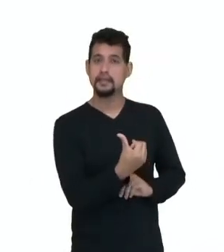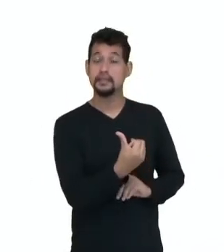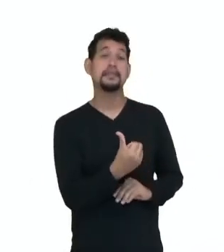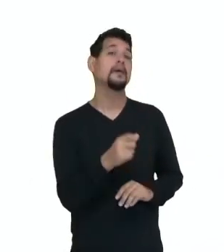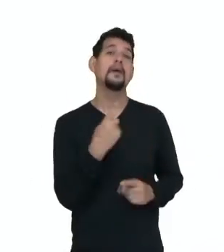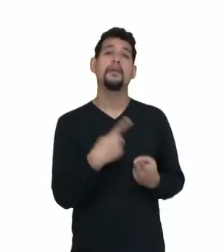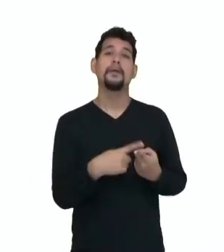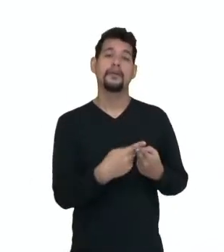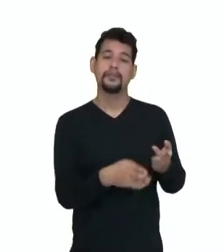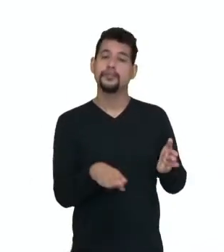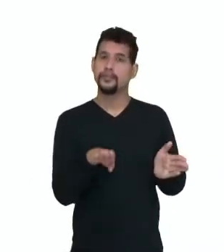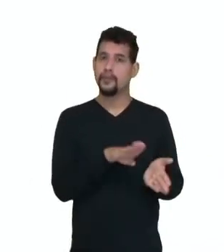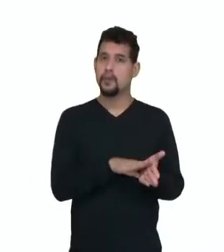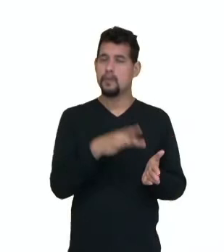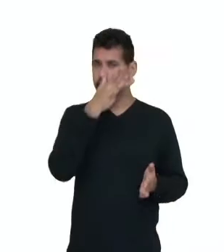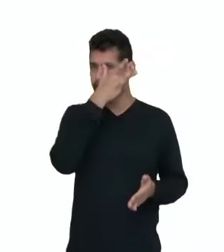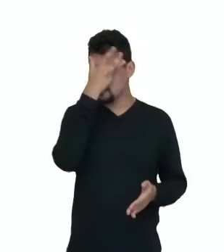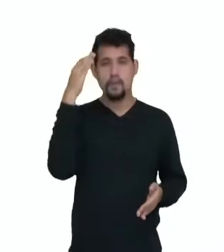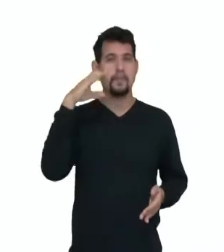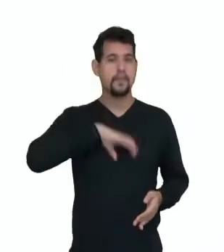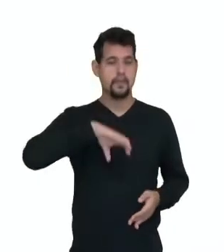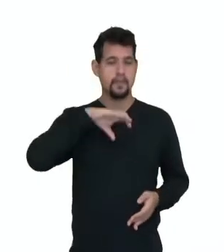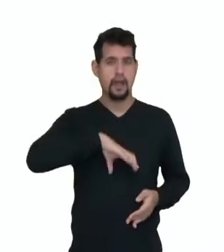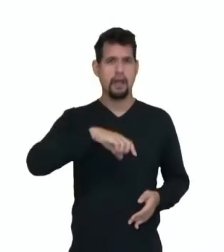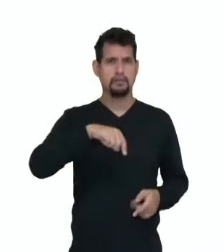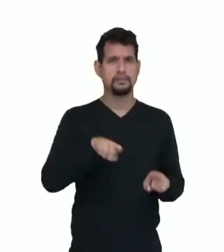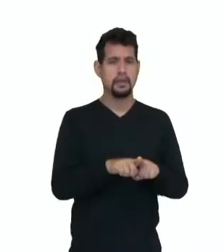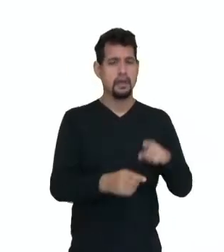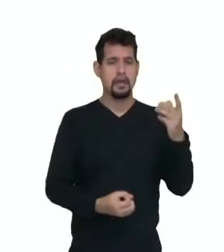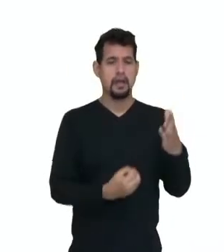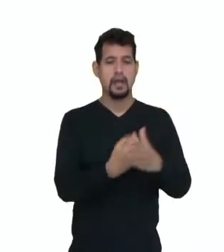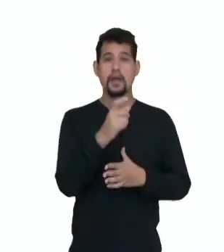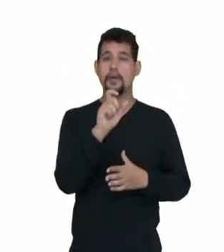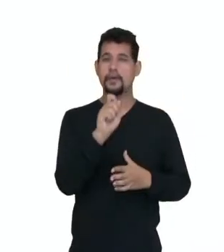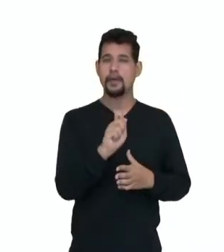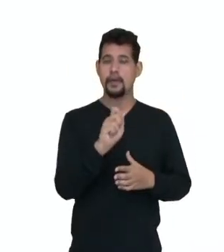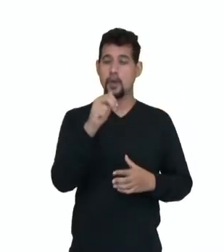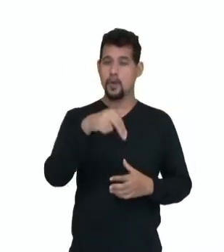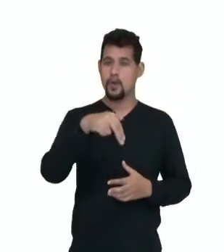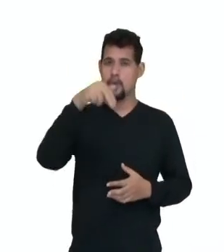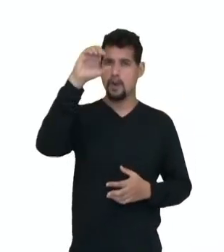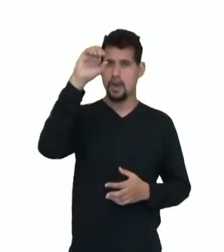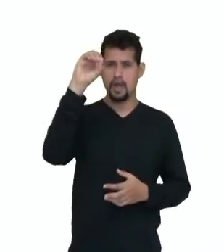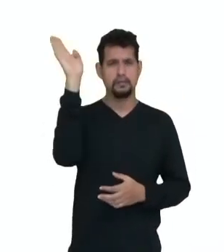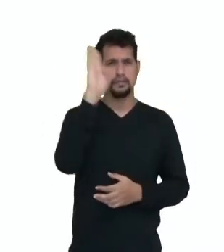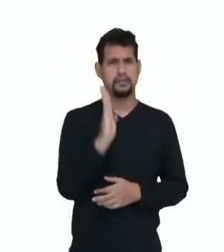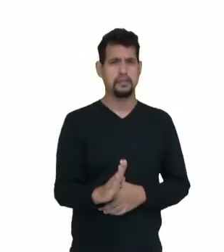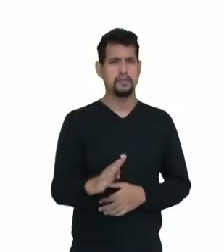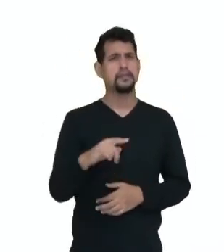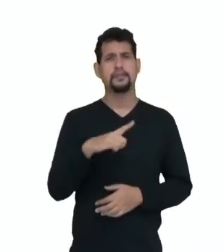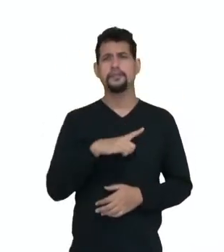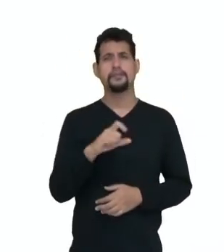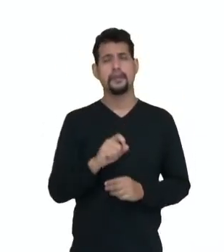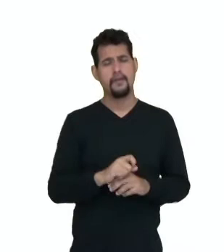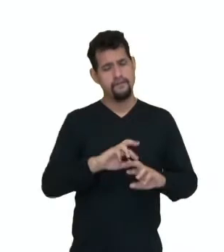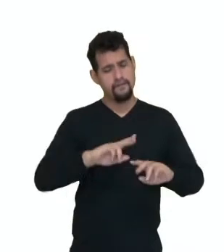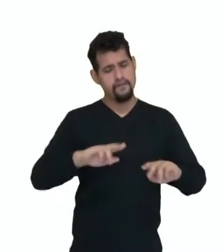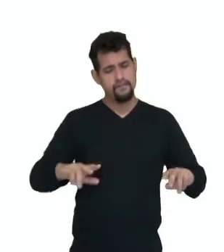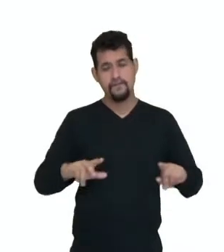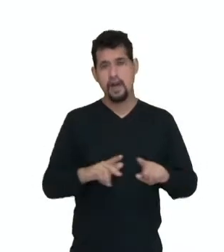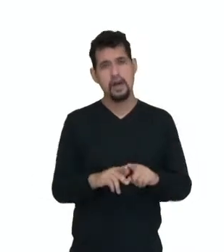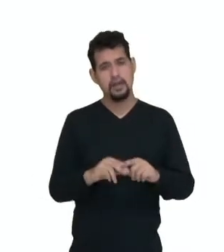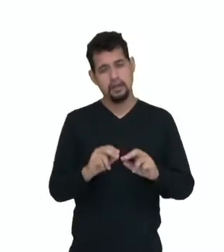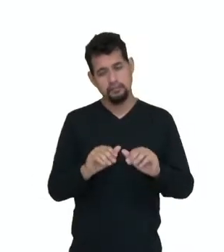então, dos portugueses colonizando o Brasil e desenvolvendo sobretudo a região nordeste do Brasil, onde tinha ali as grandes propriedades,